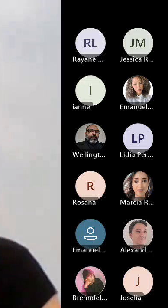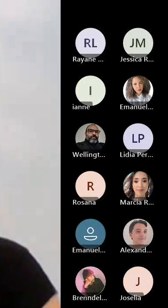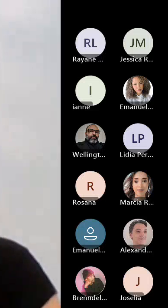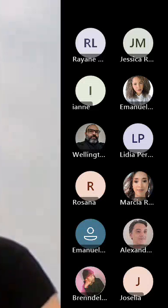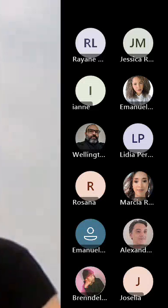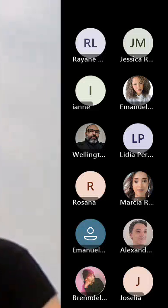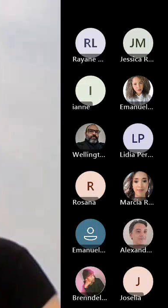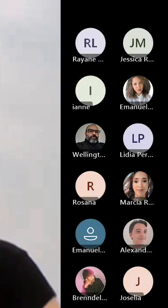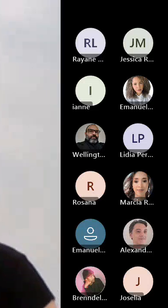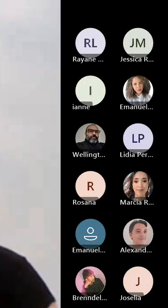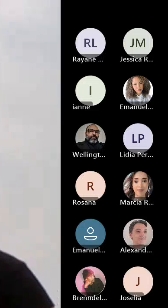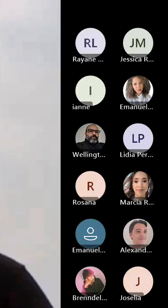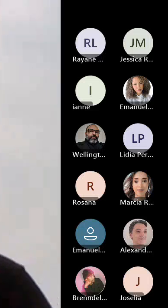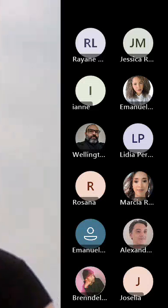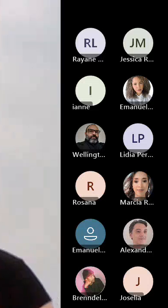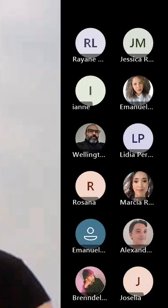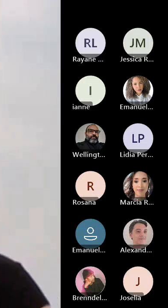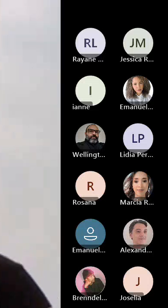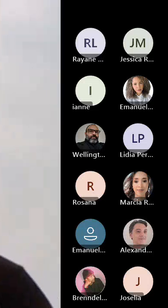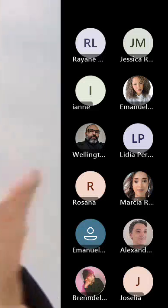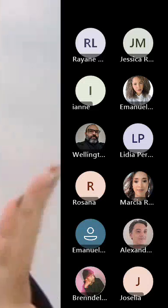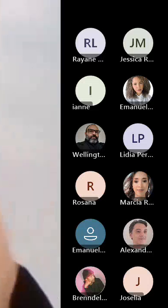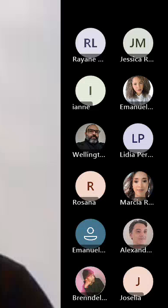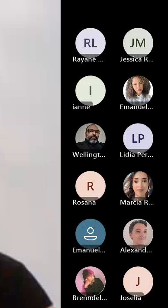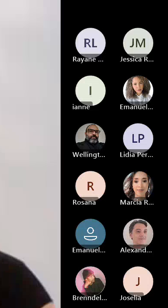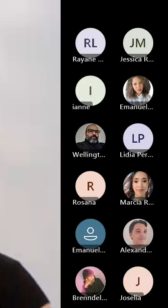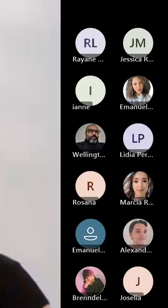Criar um tópico com atividade.